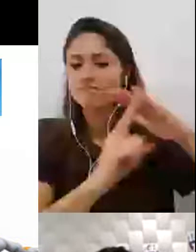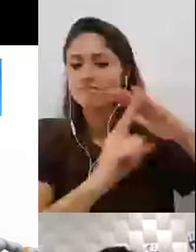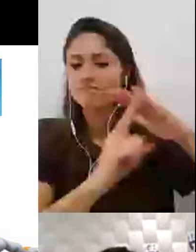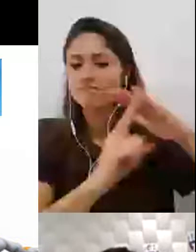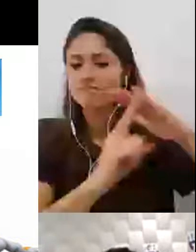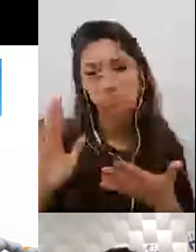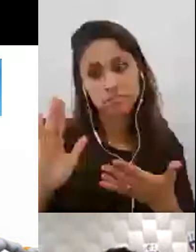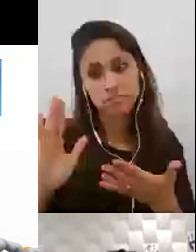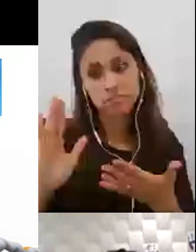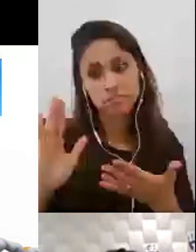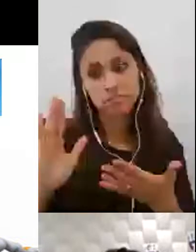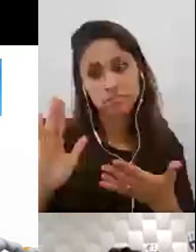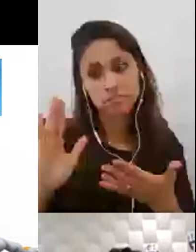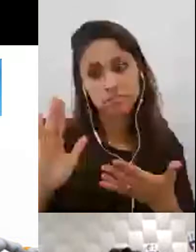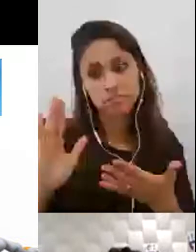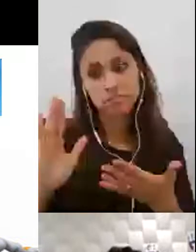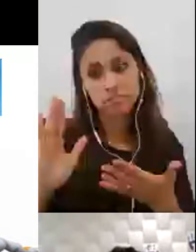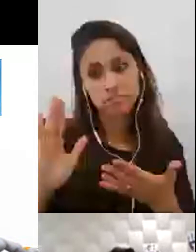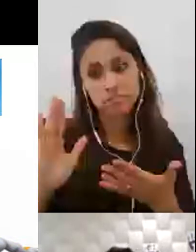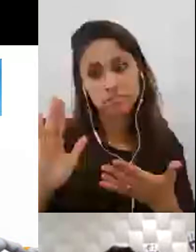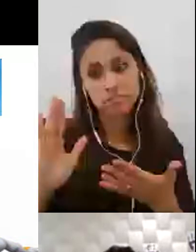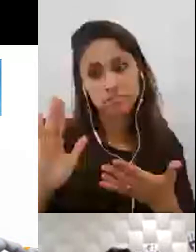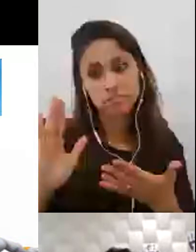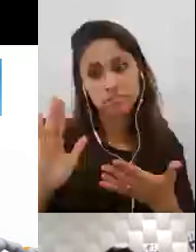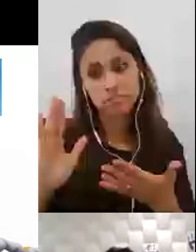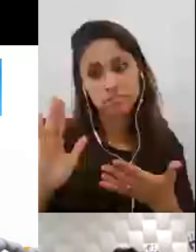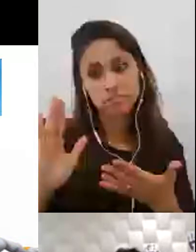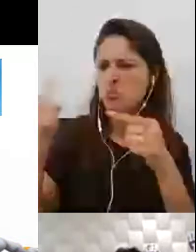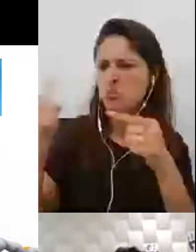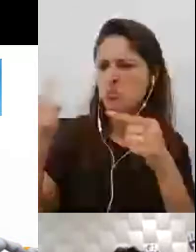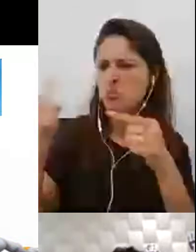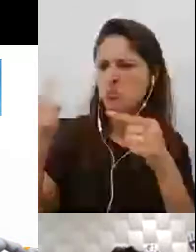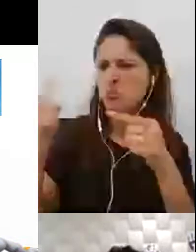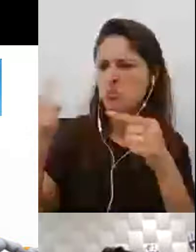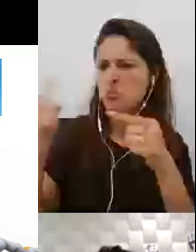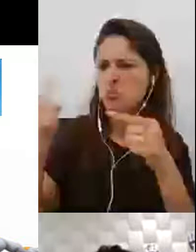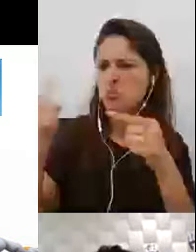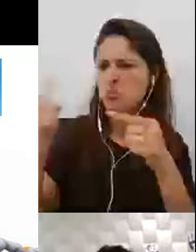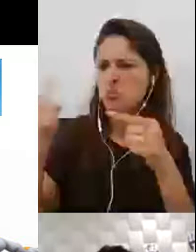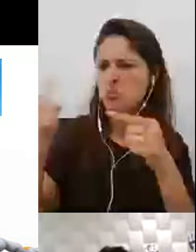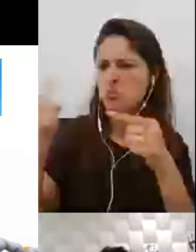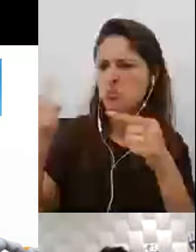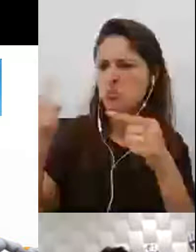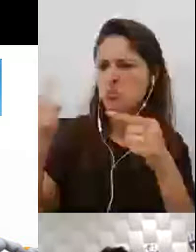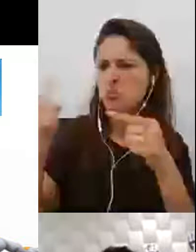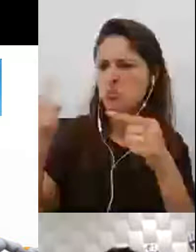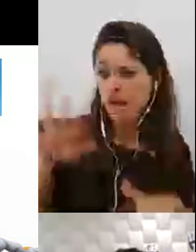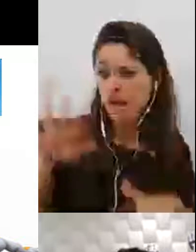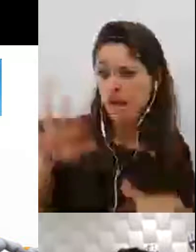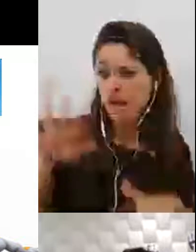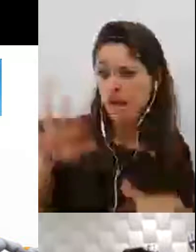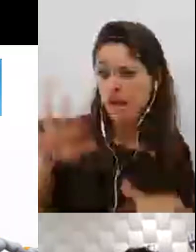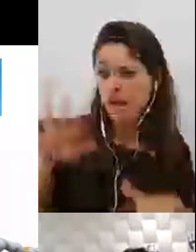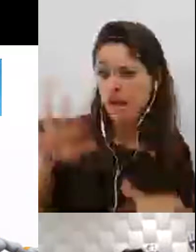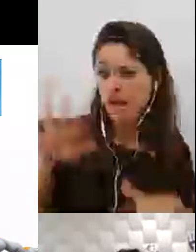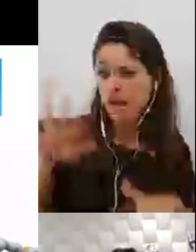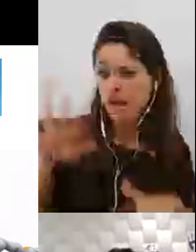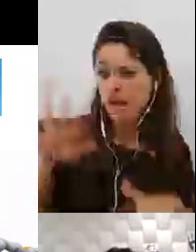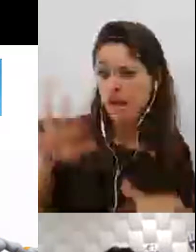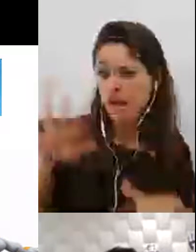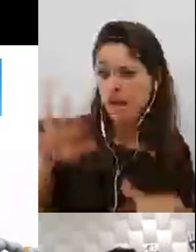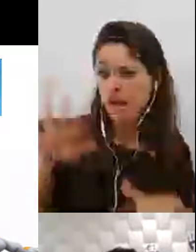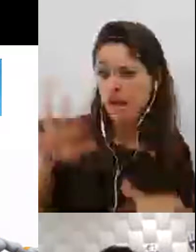né? Isso não é para mim, algumas empresas pensam dessa forma, algumas pessoas que estão executando a atividade pensam